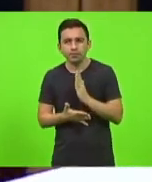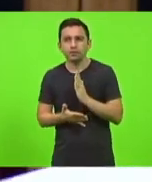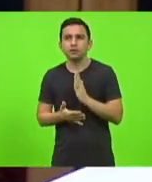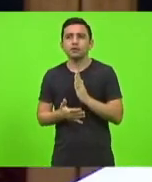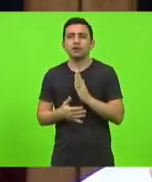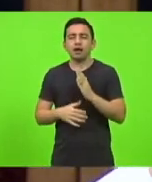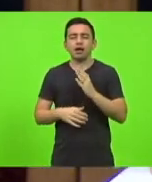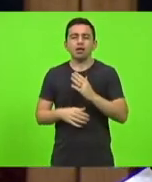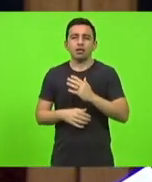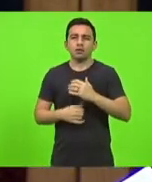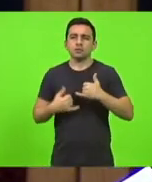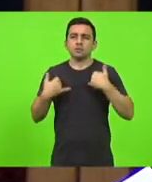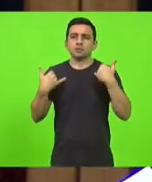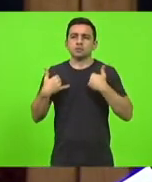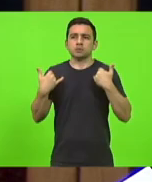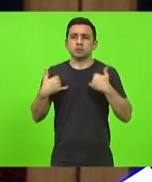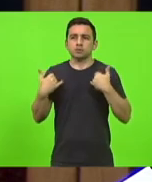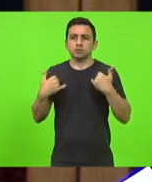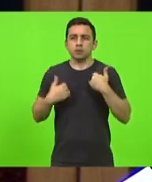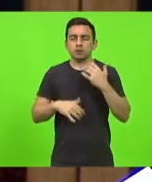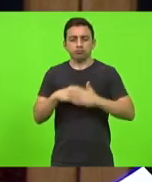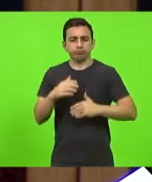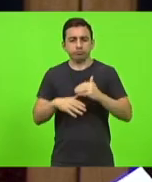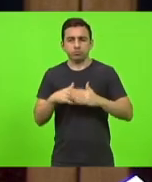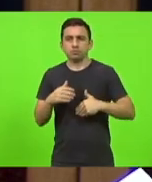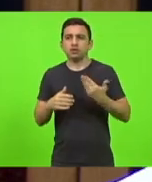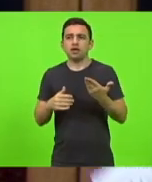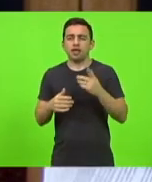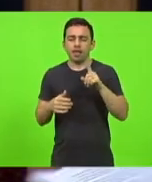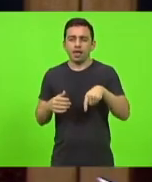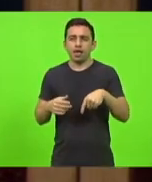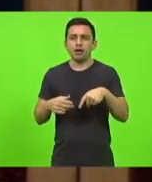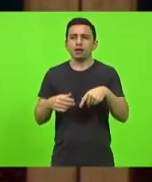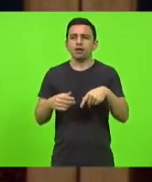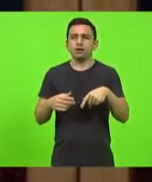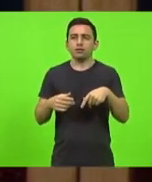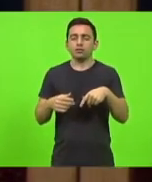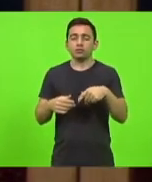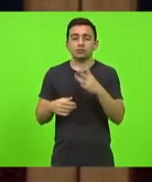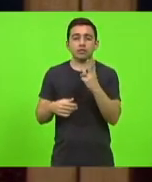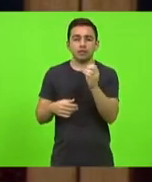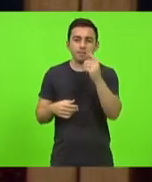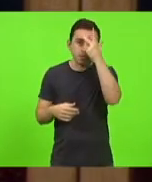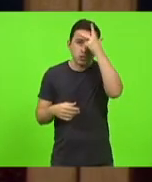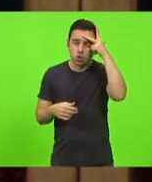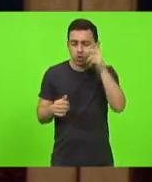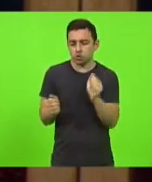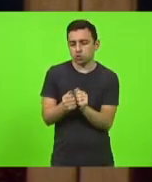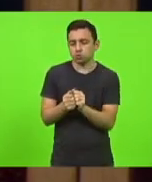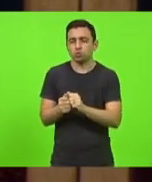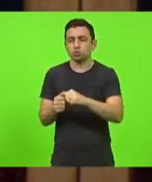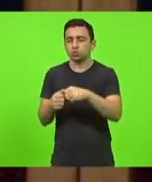prepotência, por achar que num jantar com 30 pessoas pode-se tudo, né? E